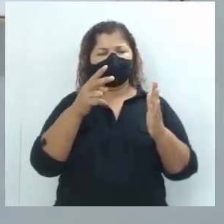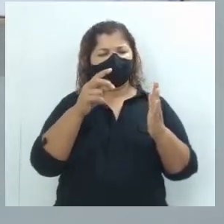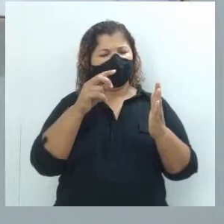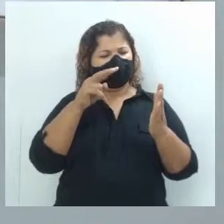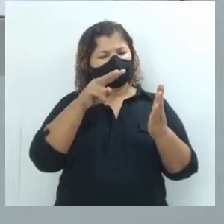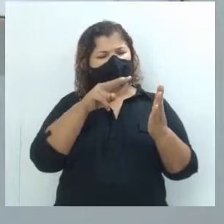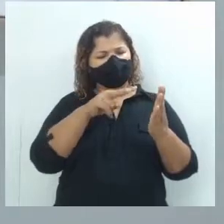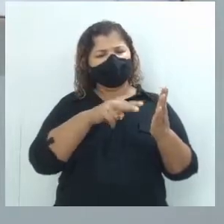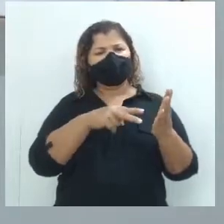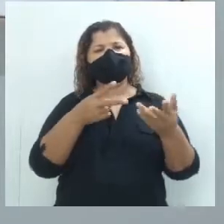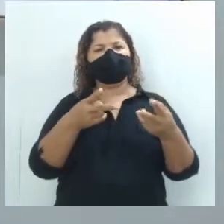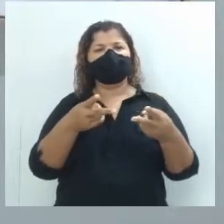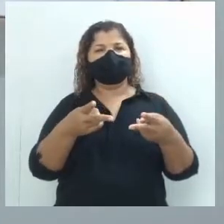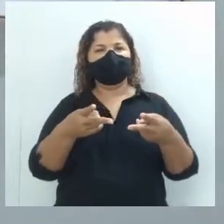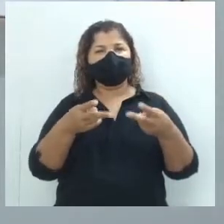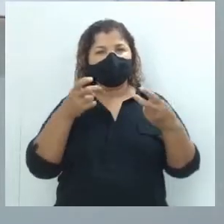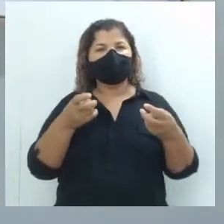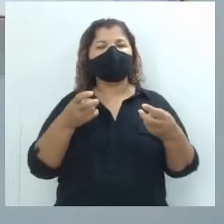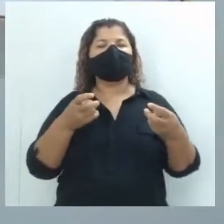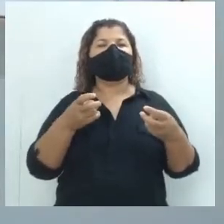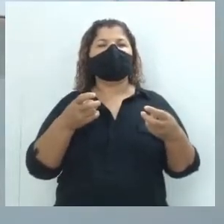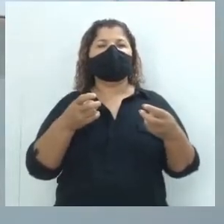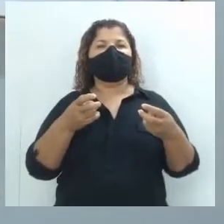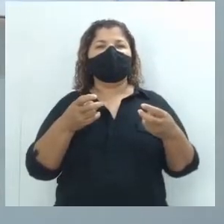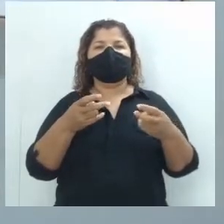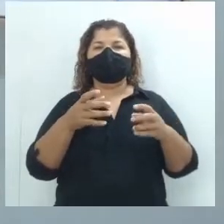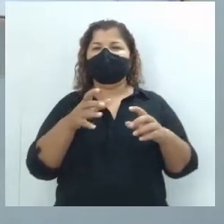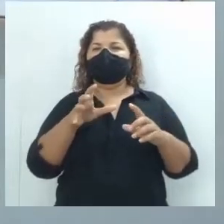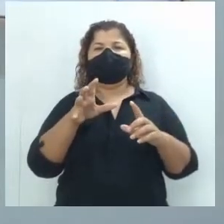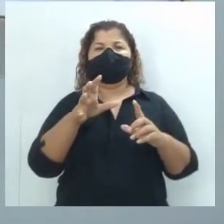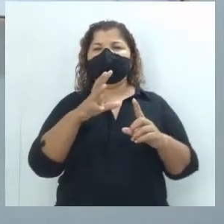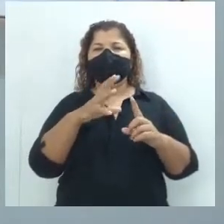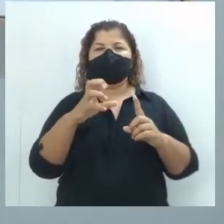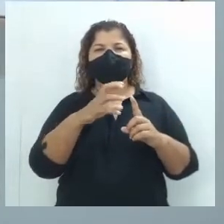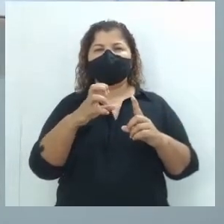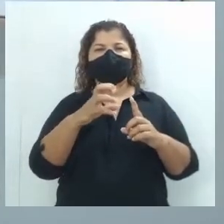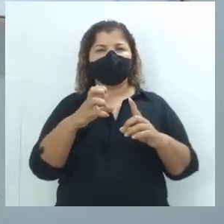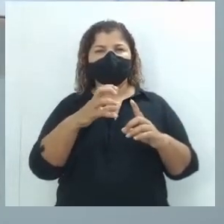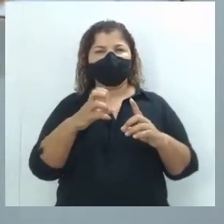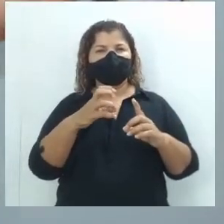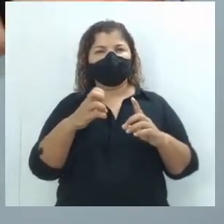positivo, na medida que ele vai lendo o RNA positivo,